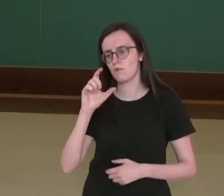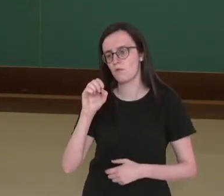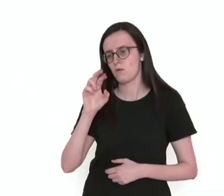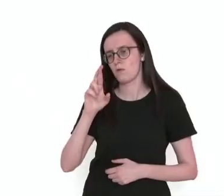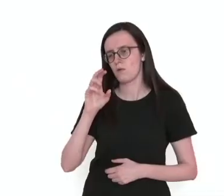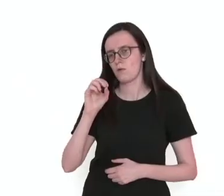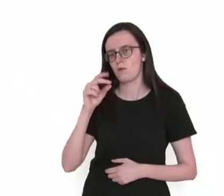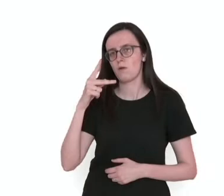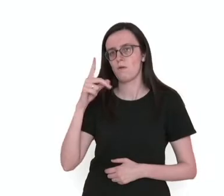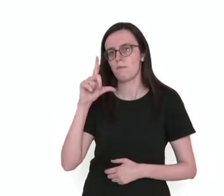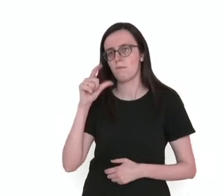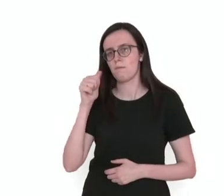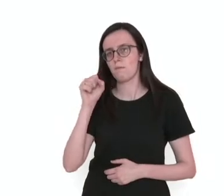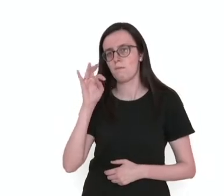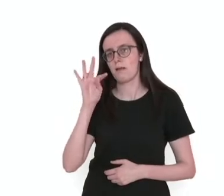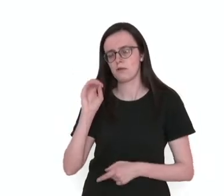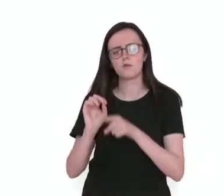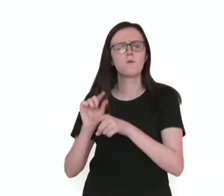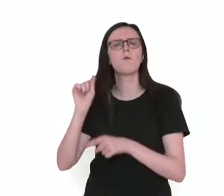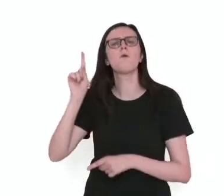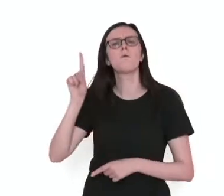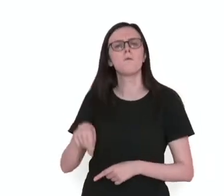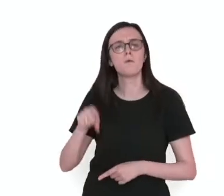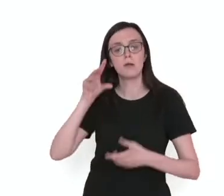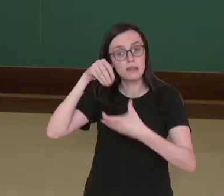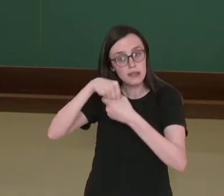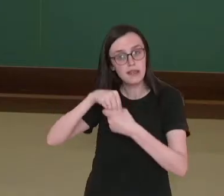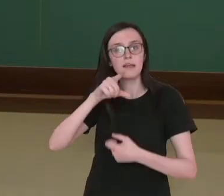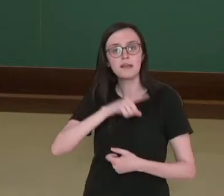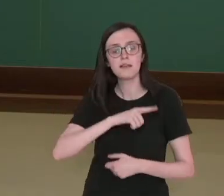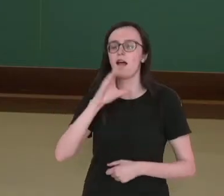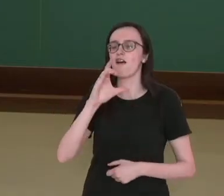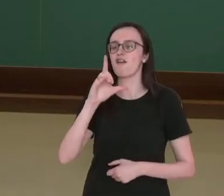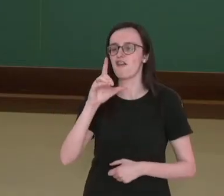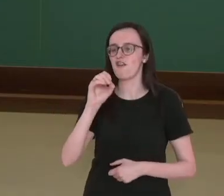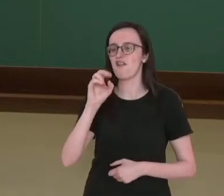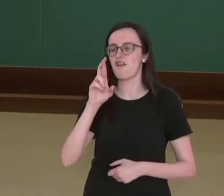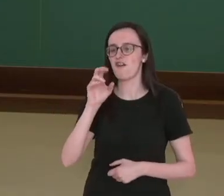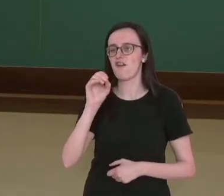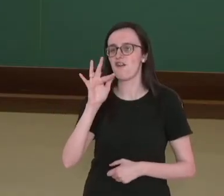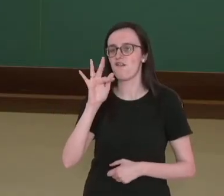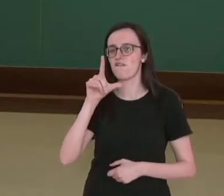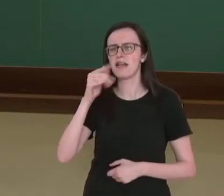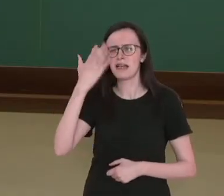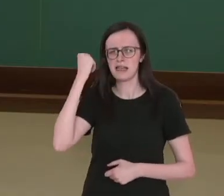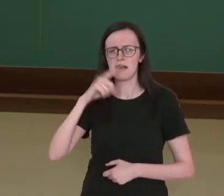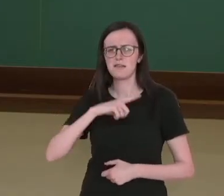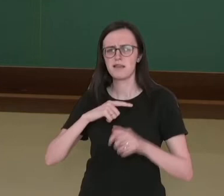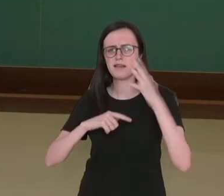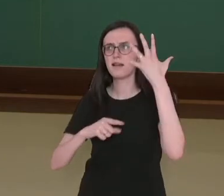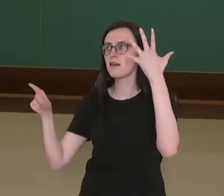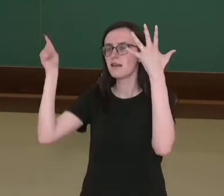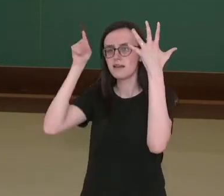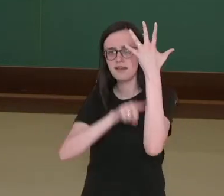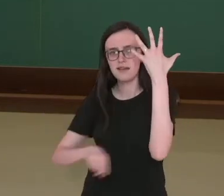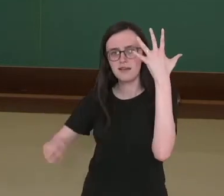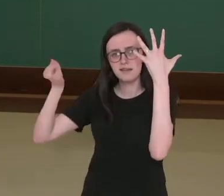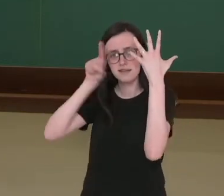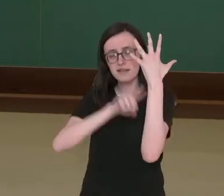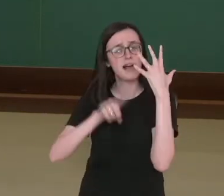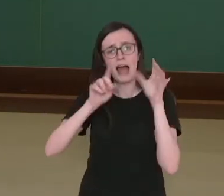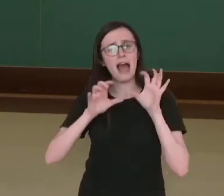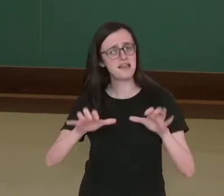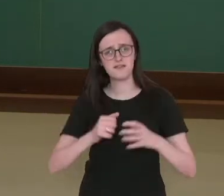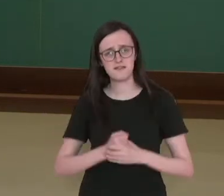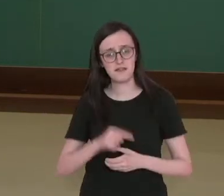cloroplasto. O cloroplasto, ele tem a clorofila, e é ali que a célula faz a fotossíntese. Então, esse